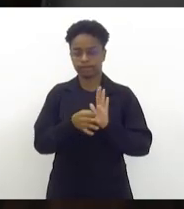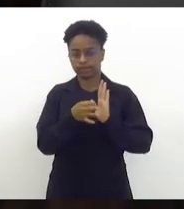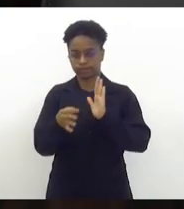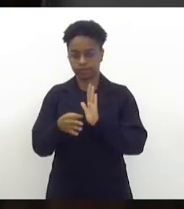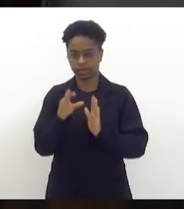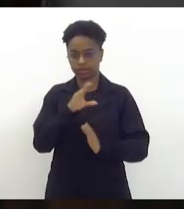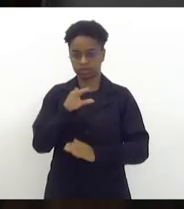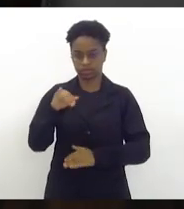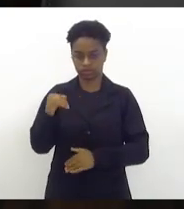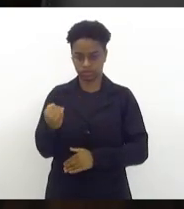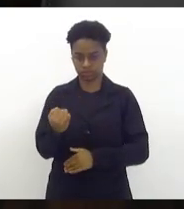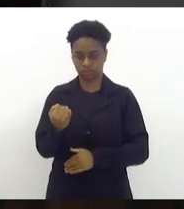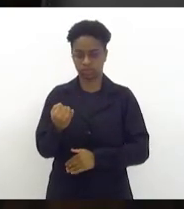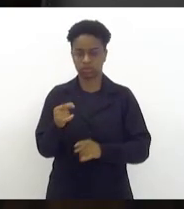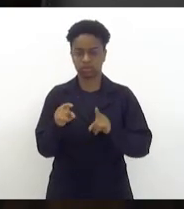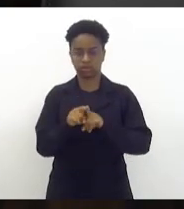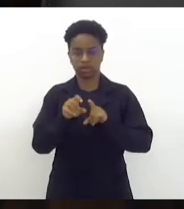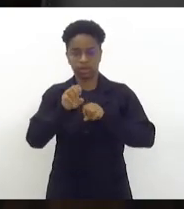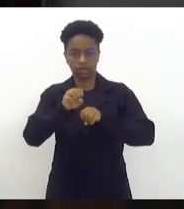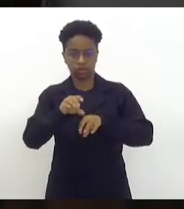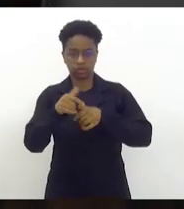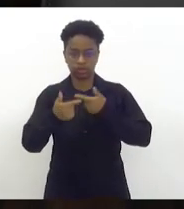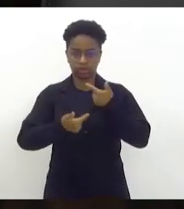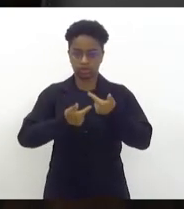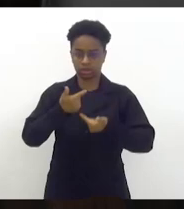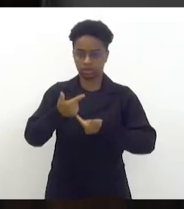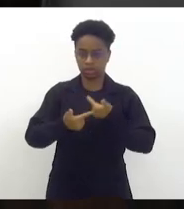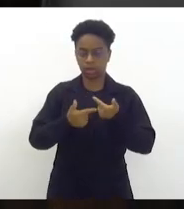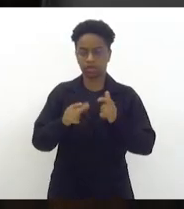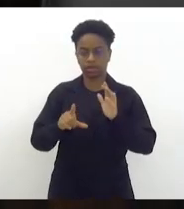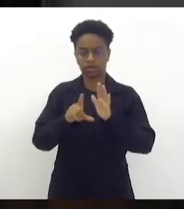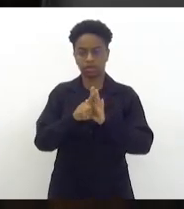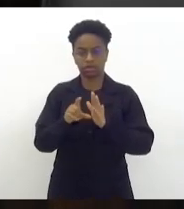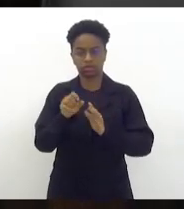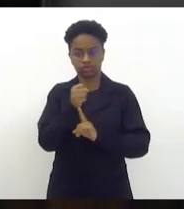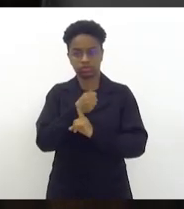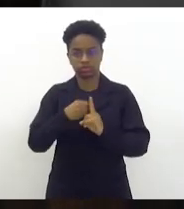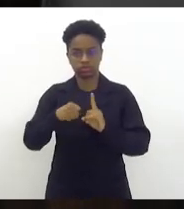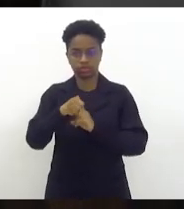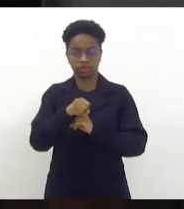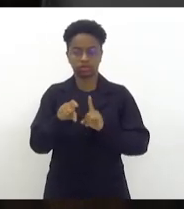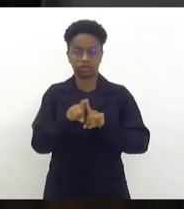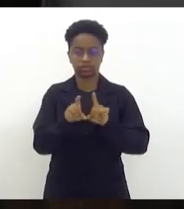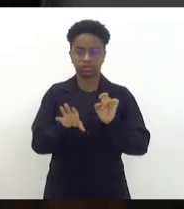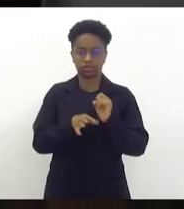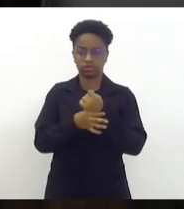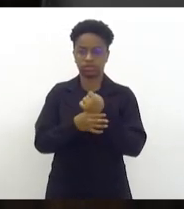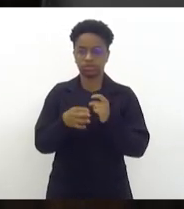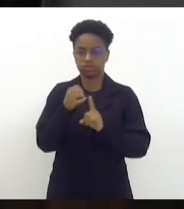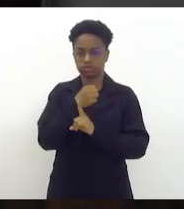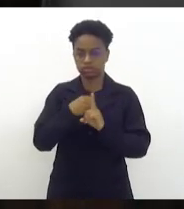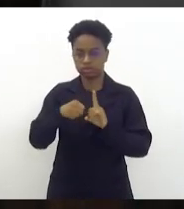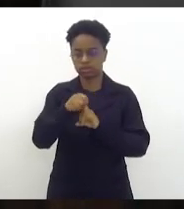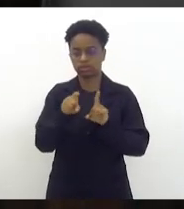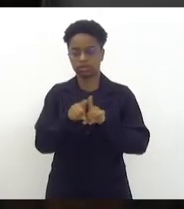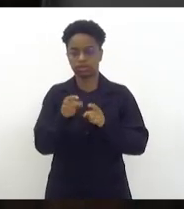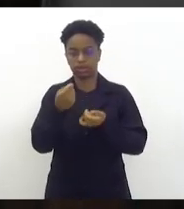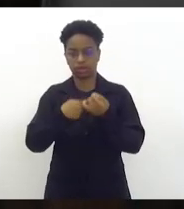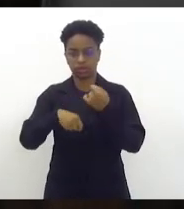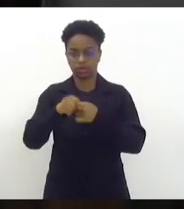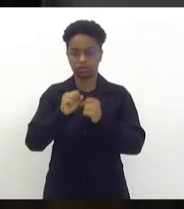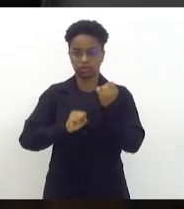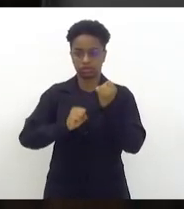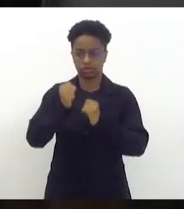Comissão de Justiça, Educação, Trabalho, Legislação Social, Seguridade Social e de Economia, Indústria